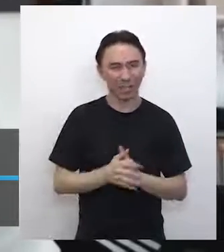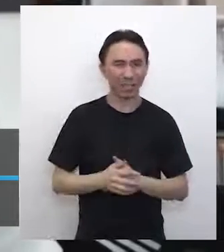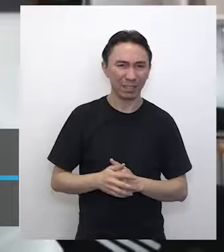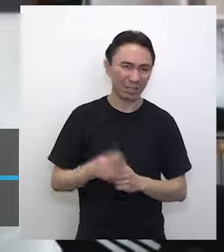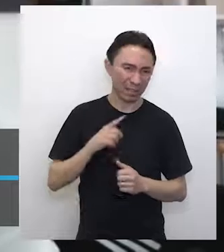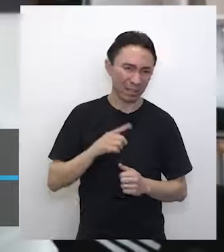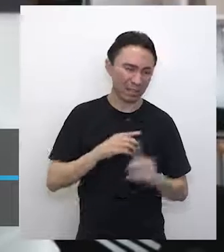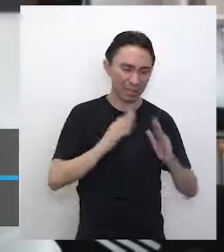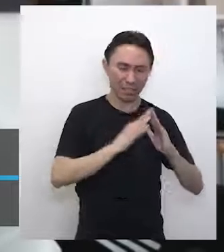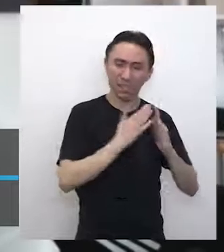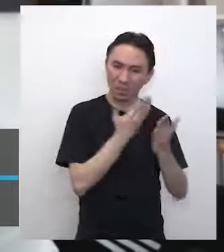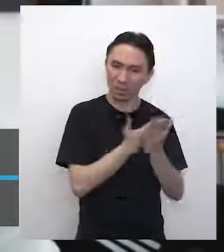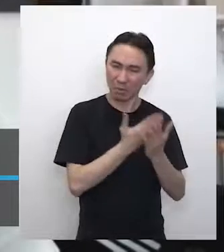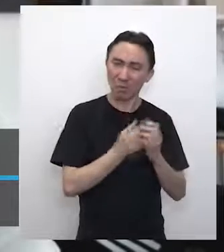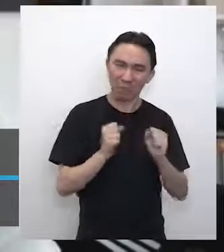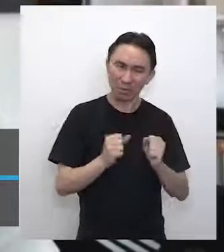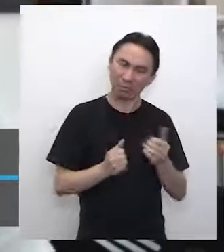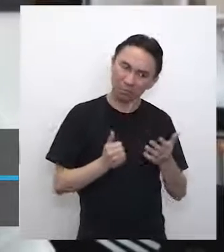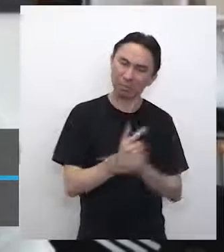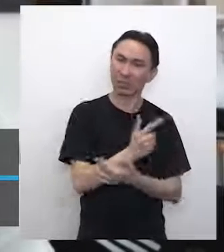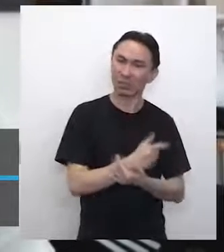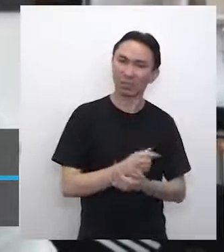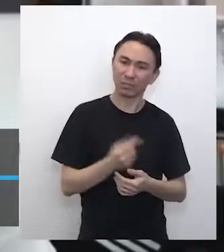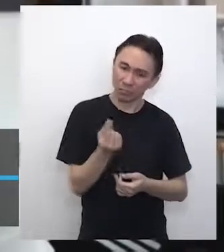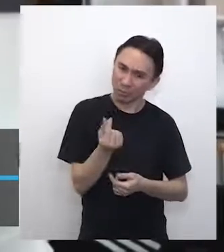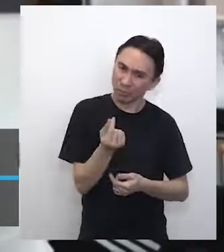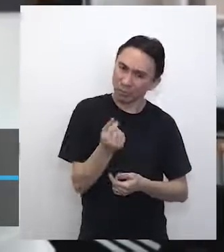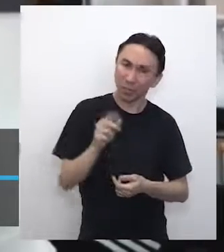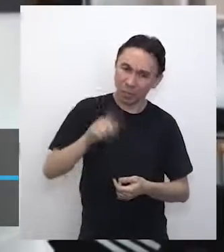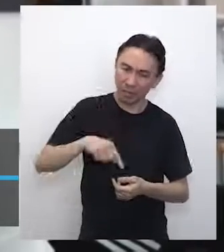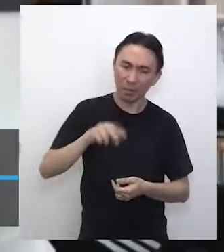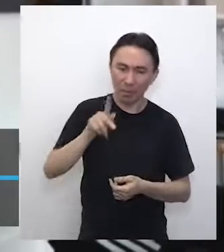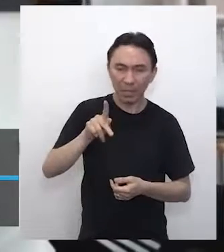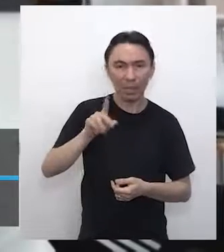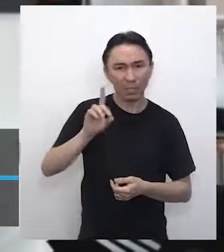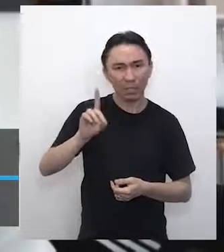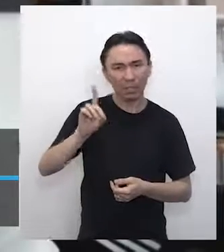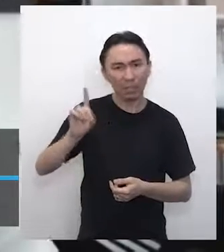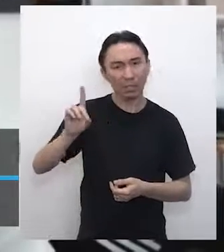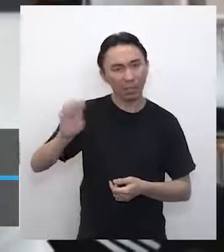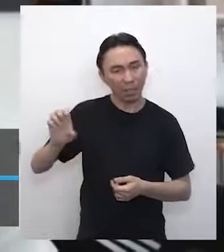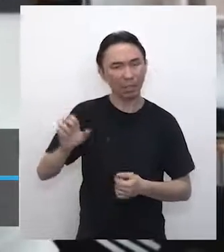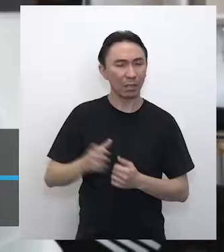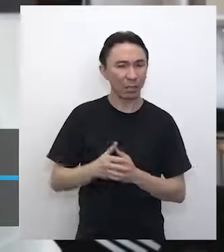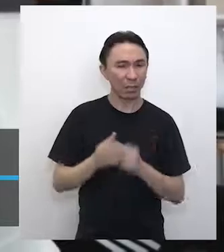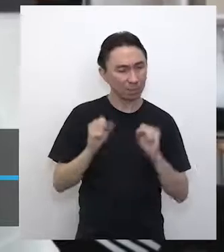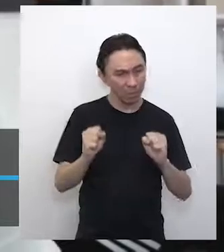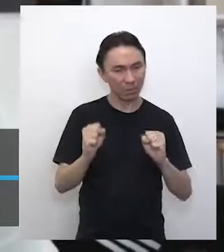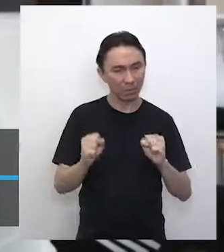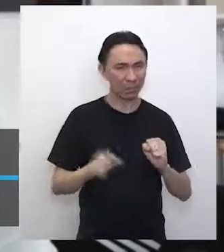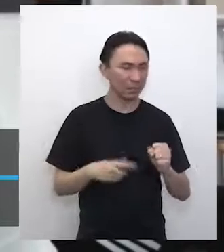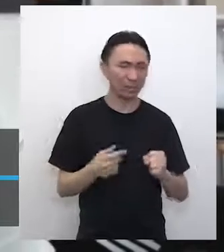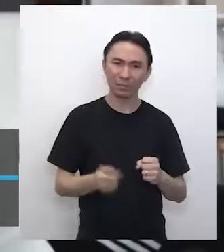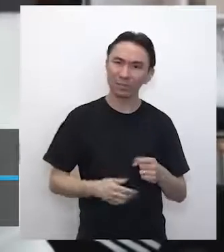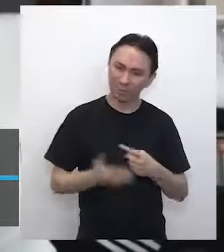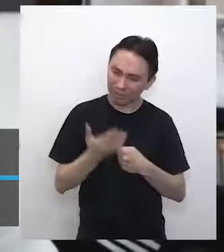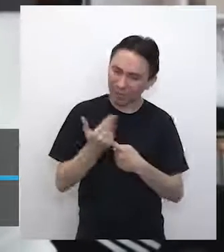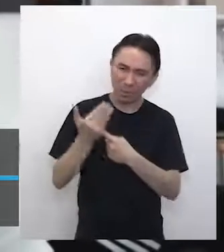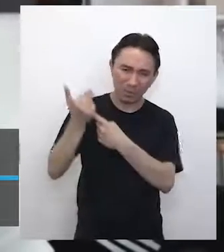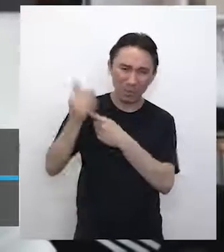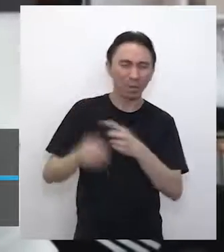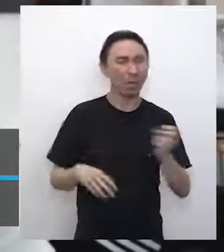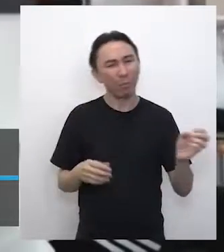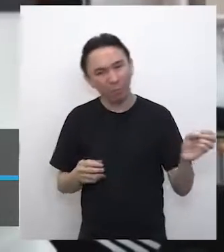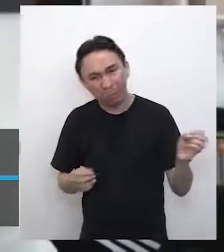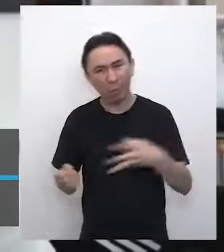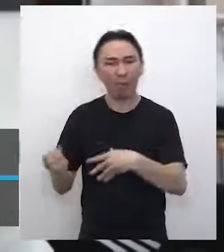vocês podem muito começar a procurar, começar a tentar levar mais tecnologia, mais inovação,